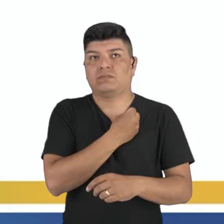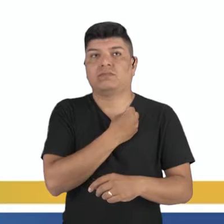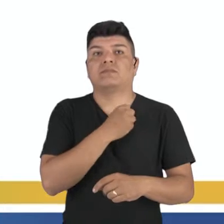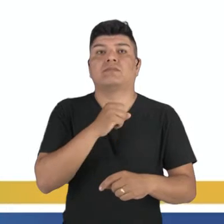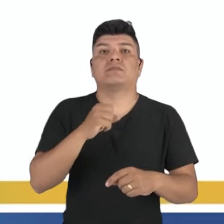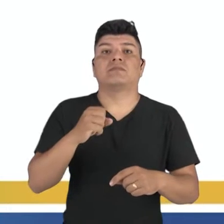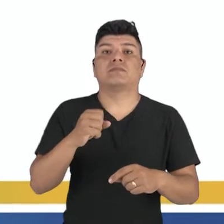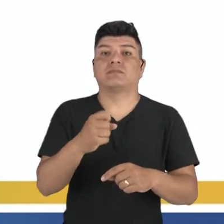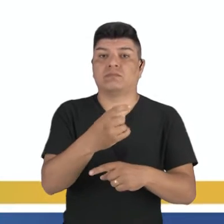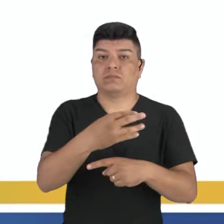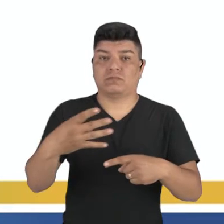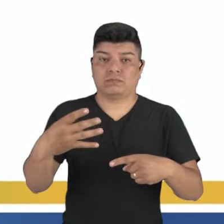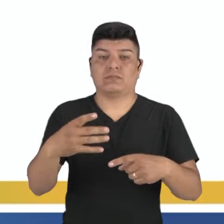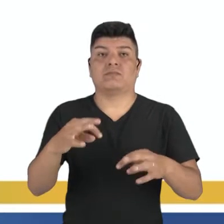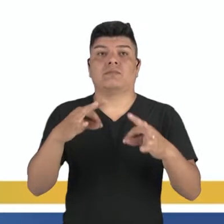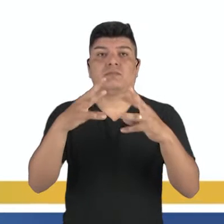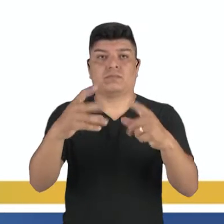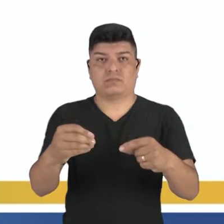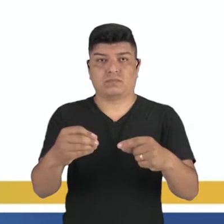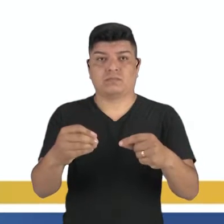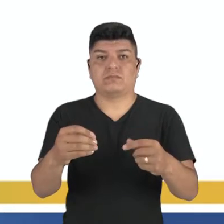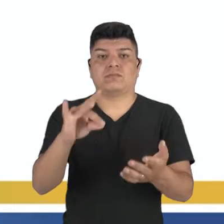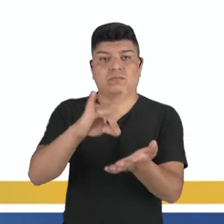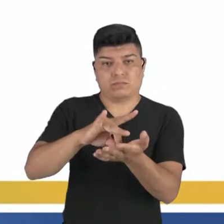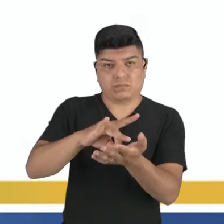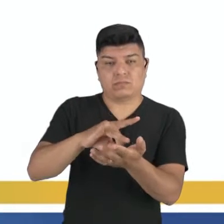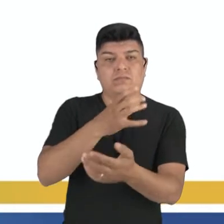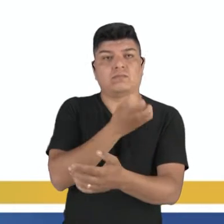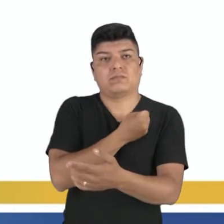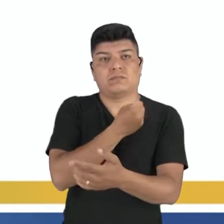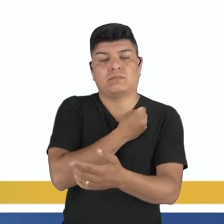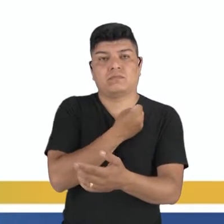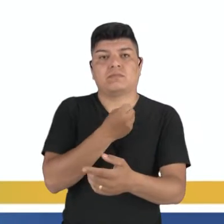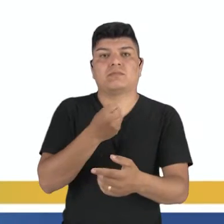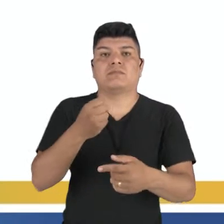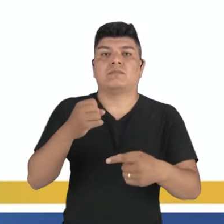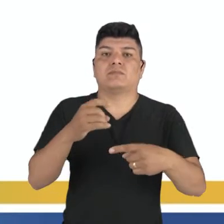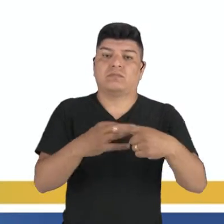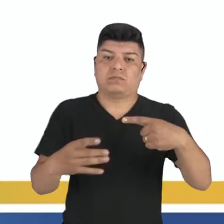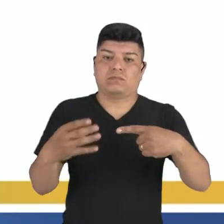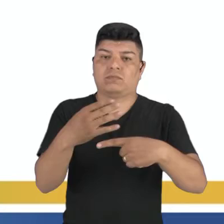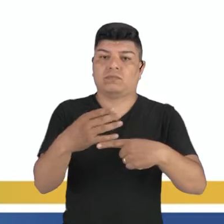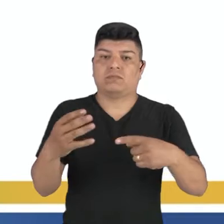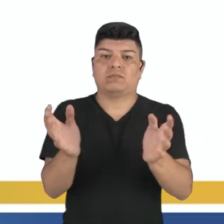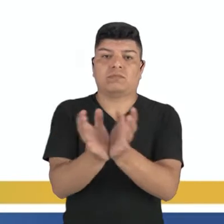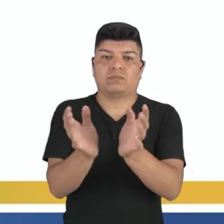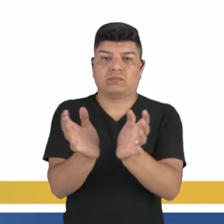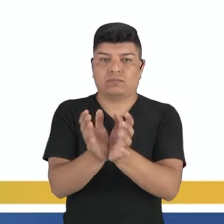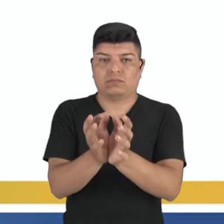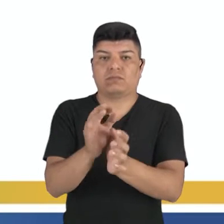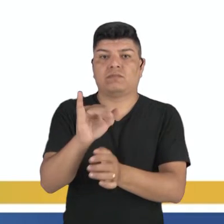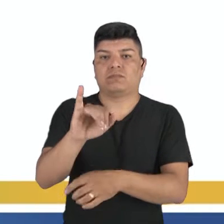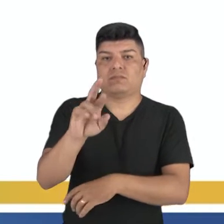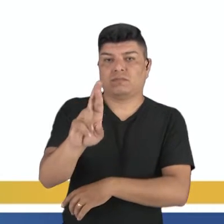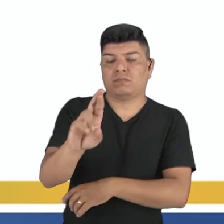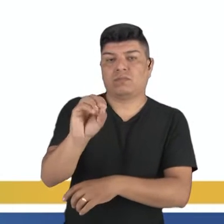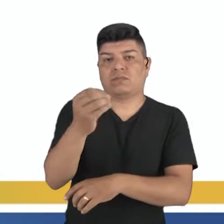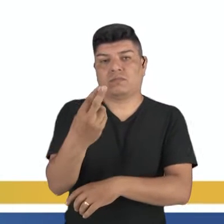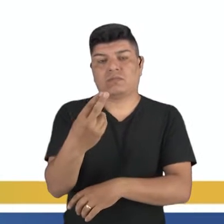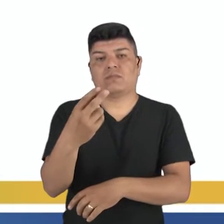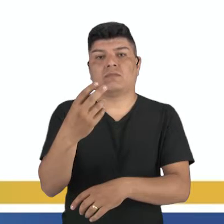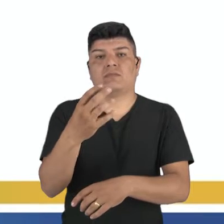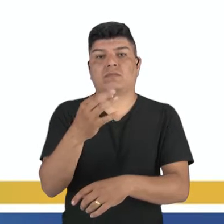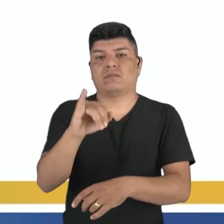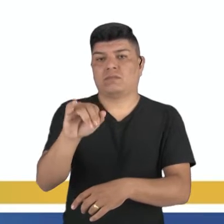decimal é ao mesmo tempo um número real, pois os números decimais pertencem ao conjunto dos números racionais ou dos